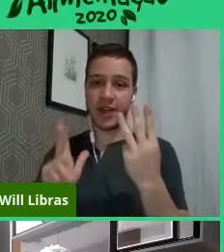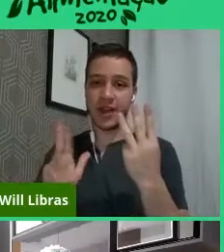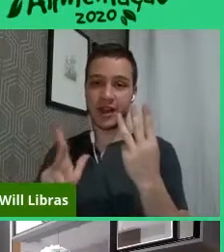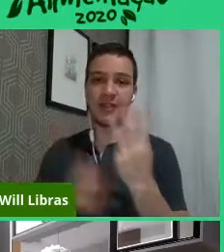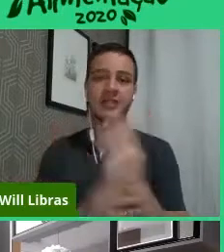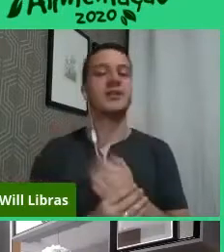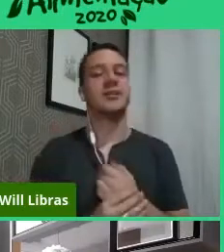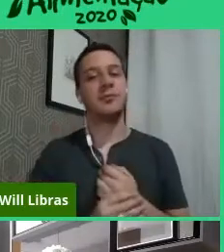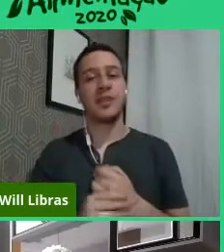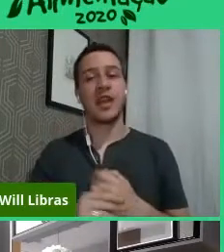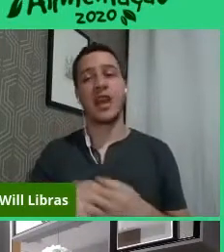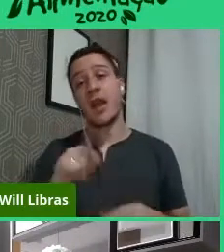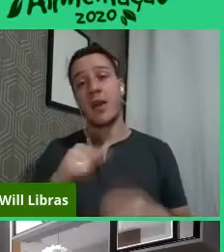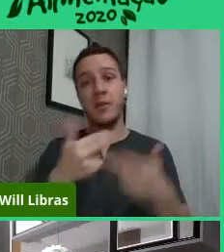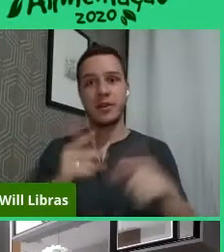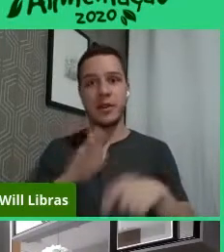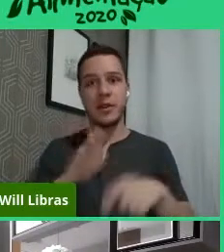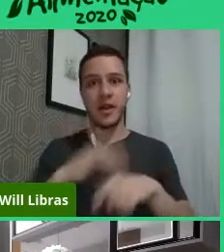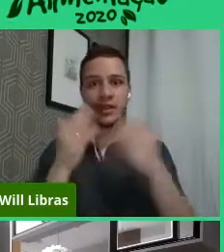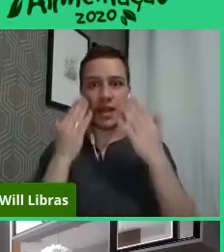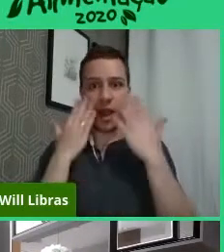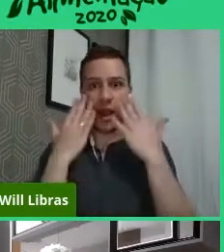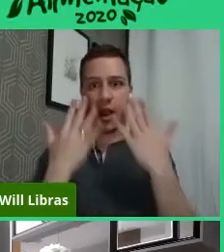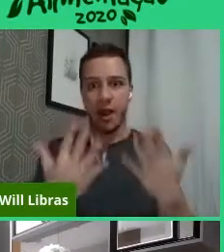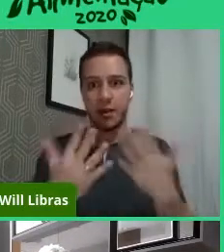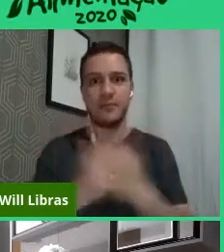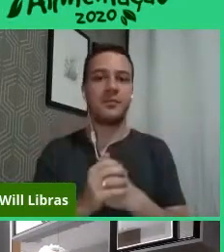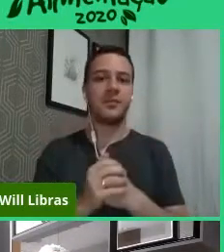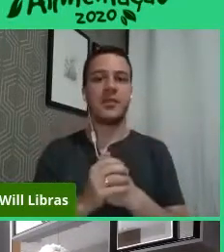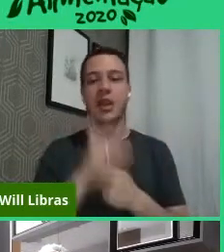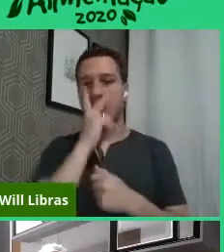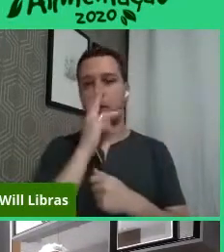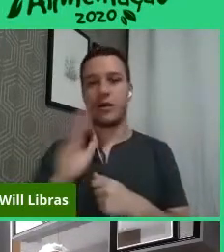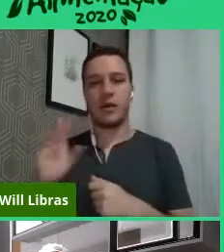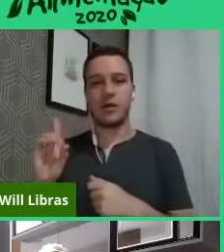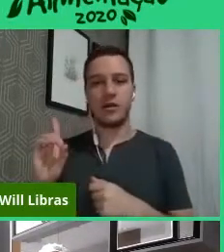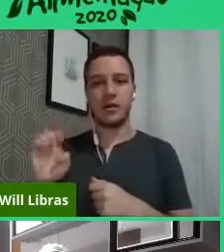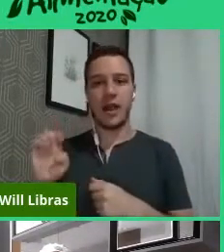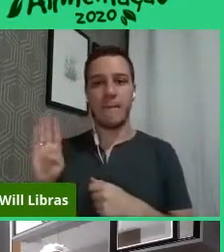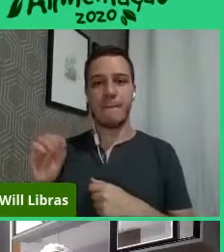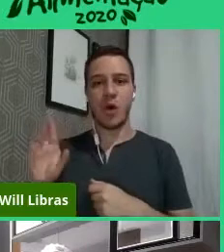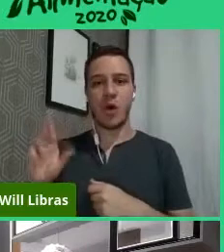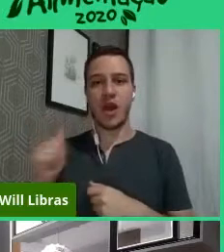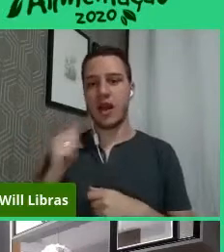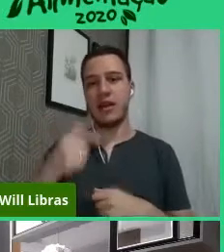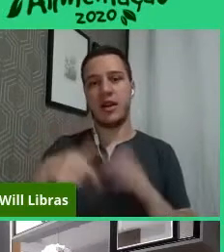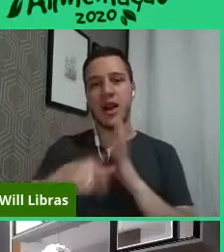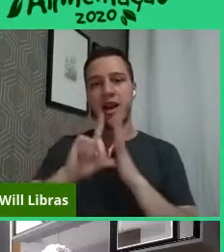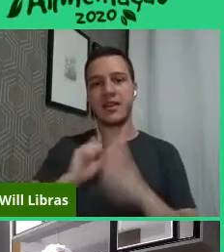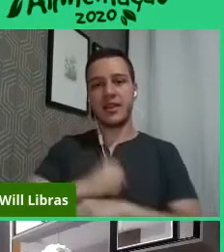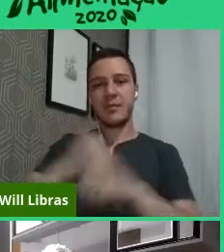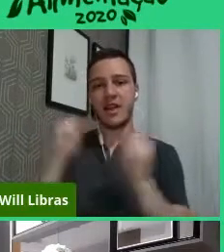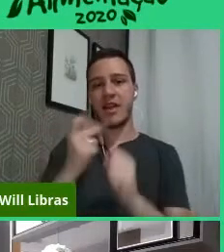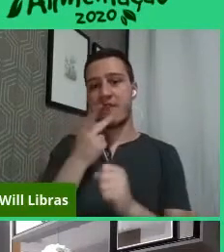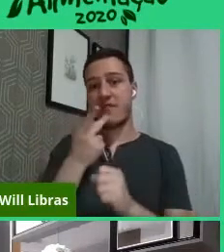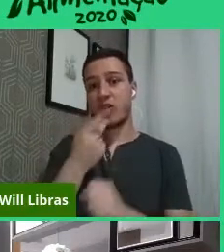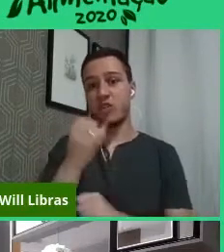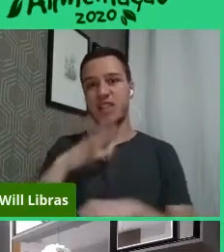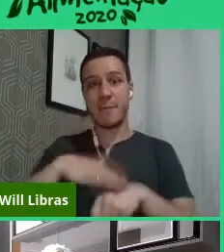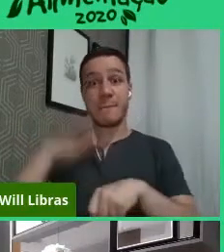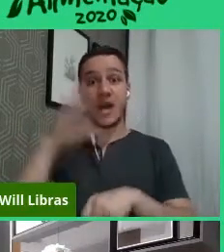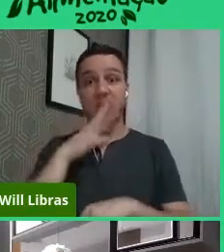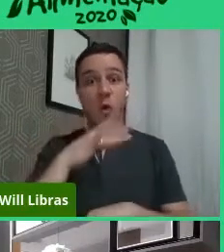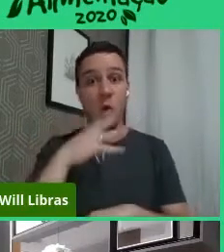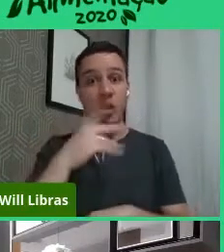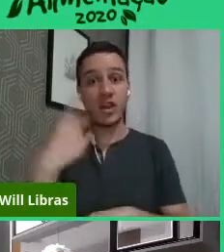até para se tornar atrativo, né? Como a Débora falou no desafio da manhã, quanto mais colorida for a